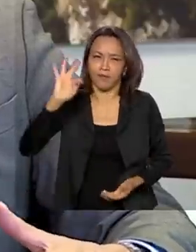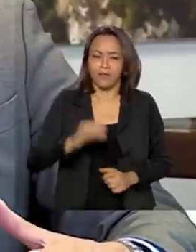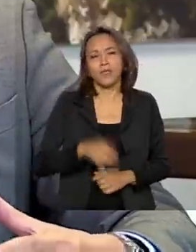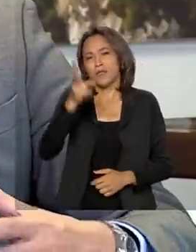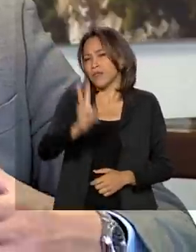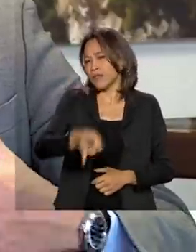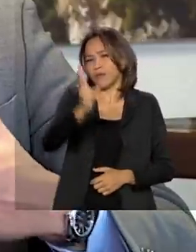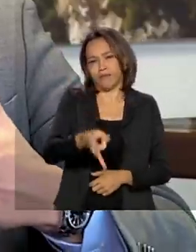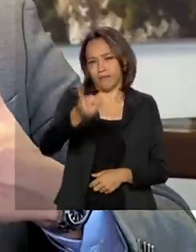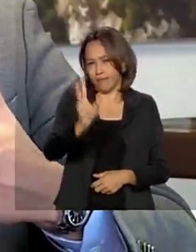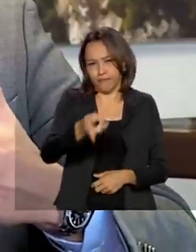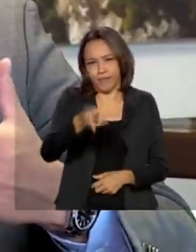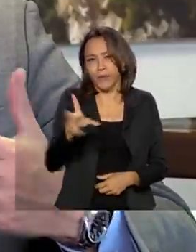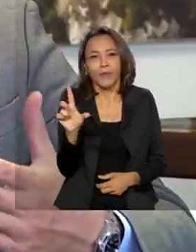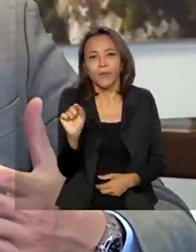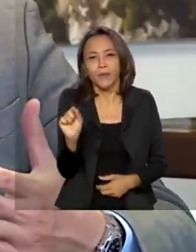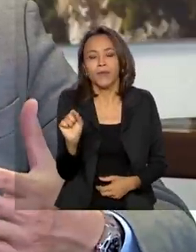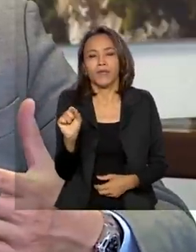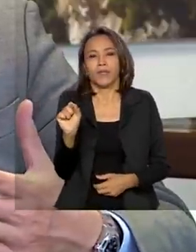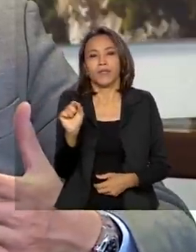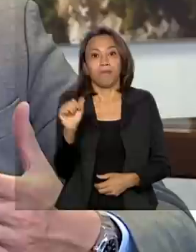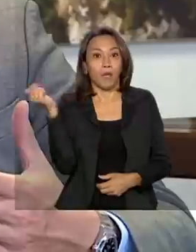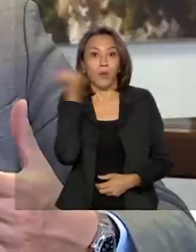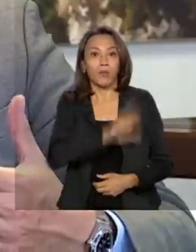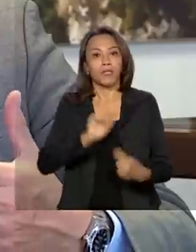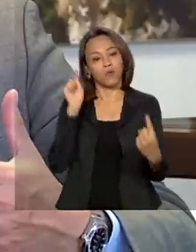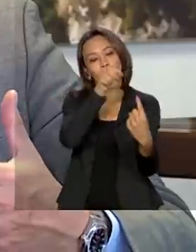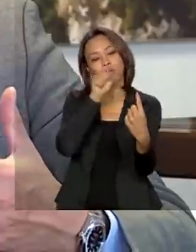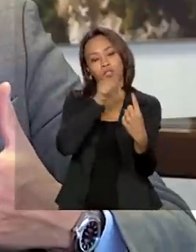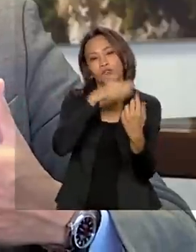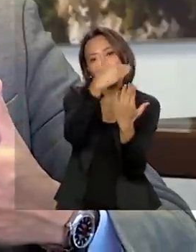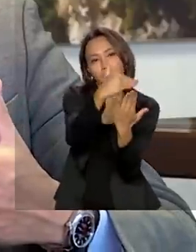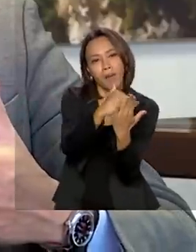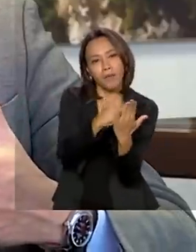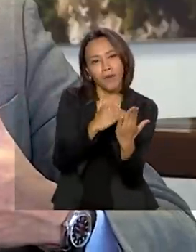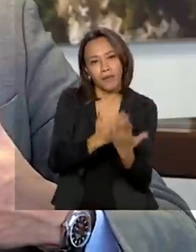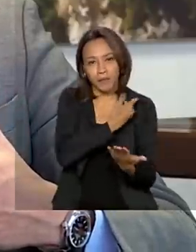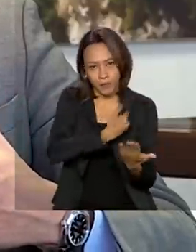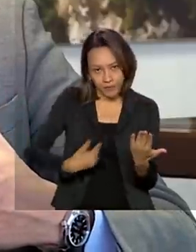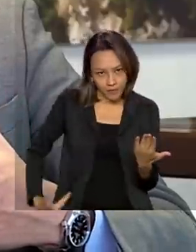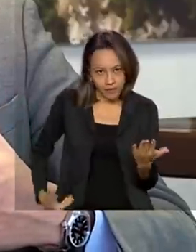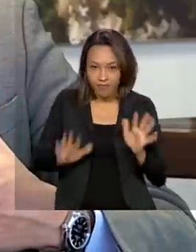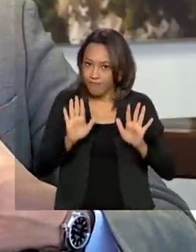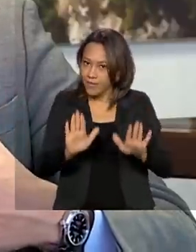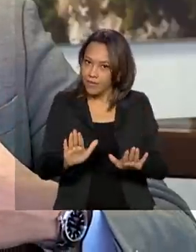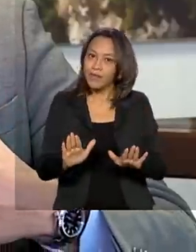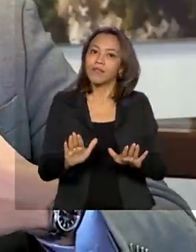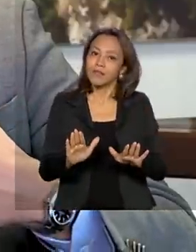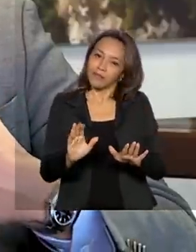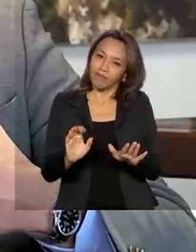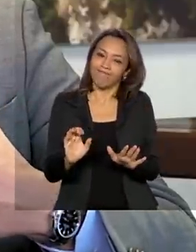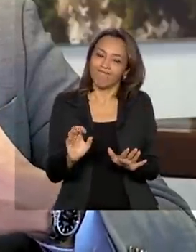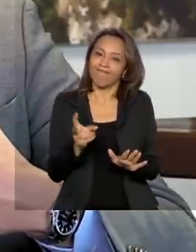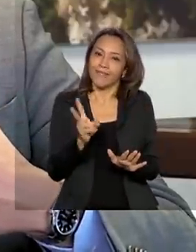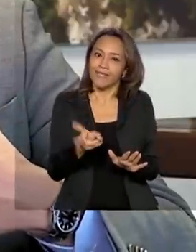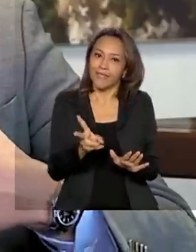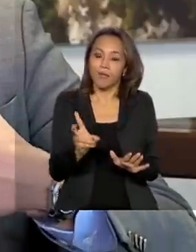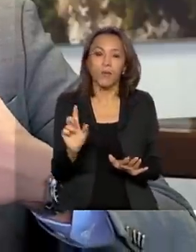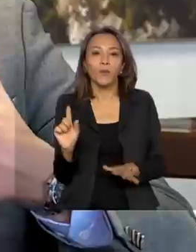sempre pelo atingimento dos objetivos governamentais, mas com o viés de,